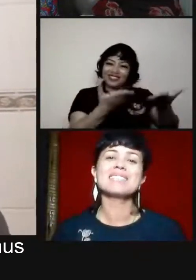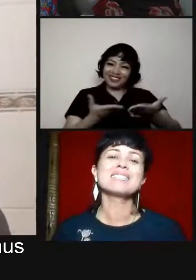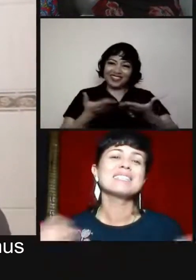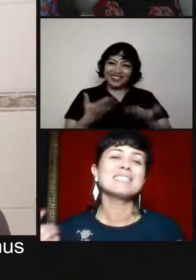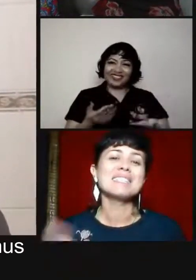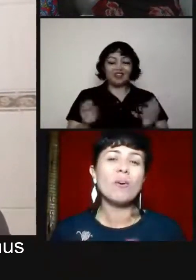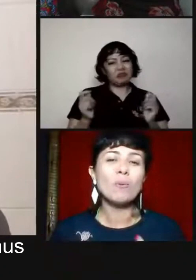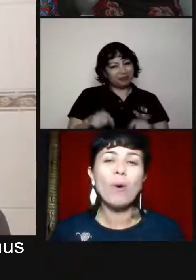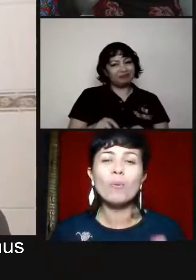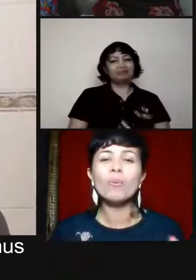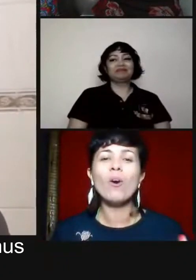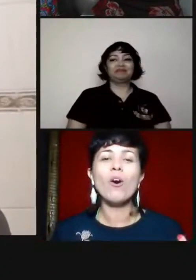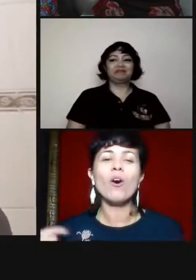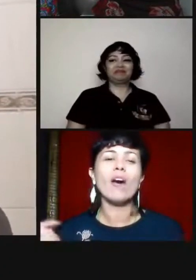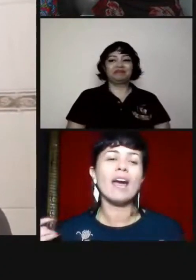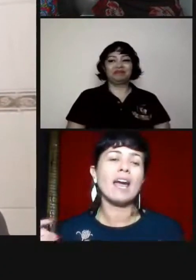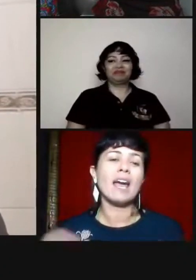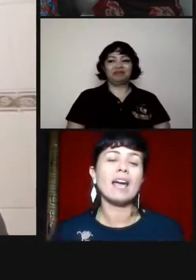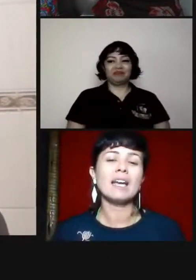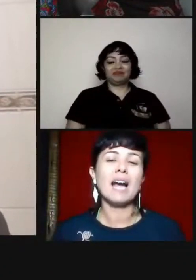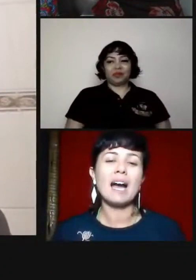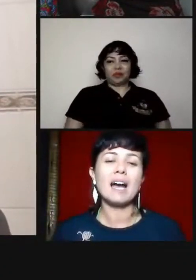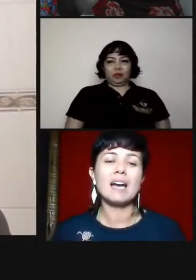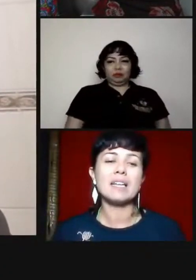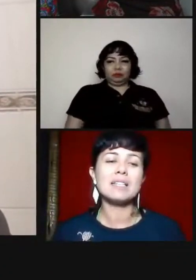Evidente. Então, o bom humor,